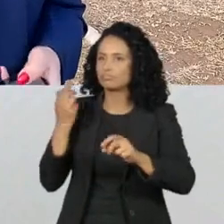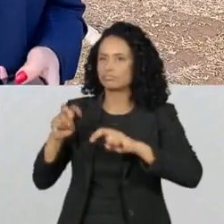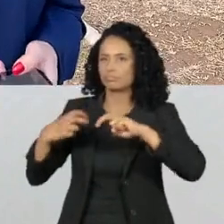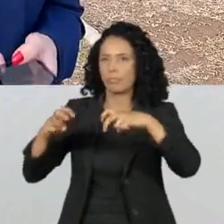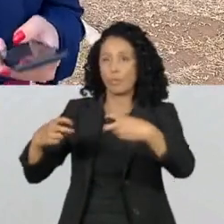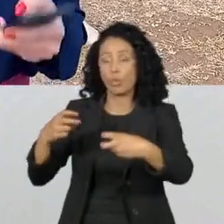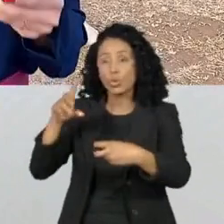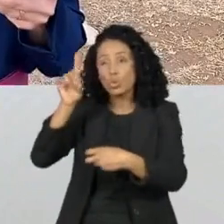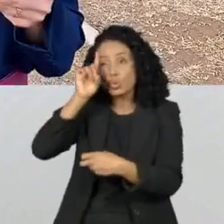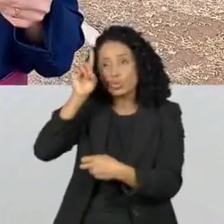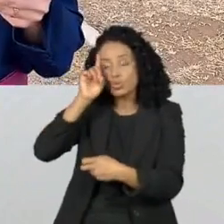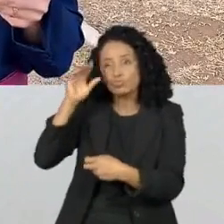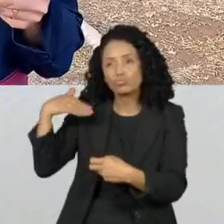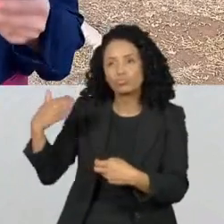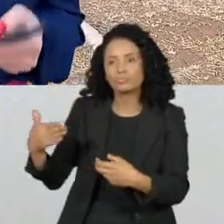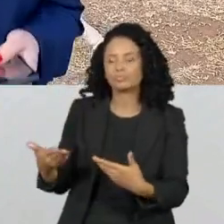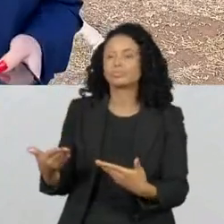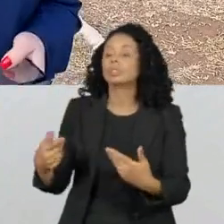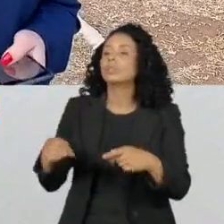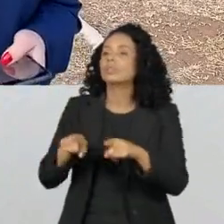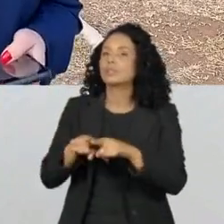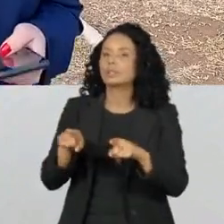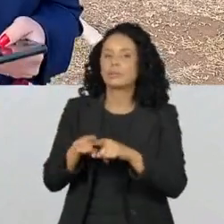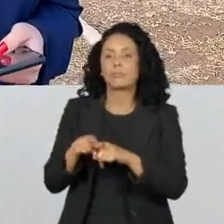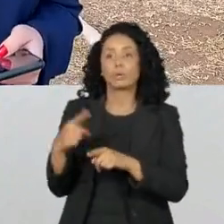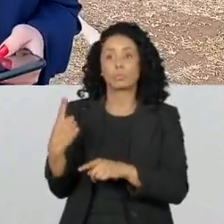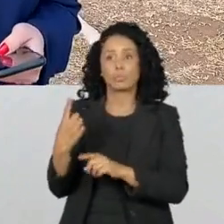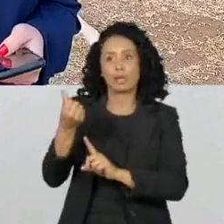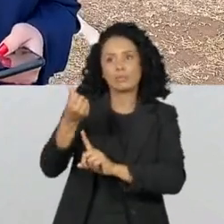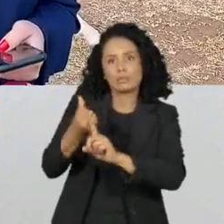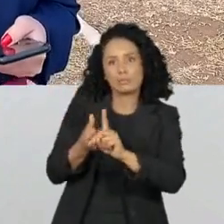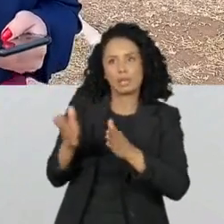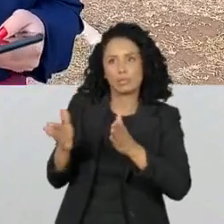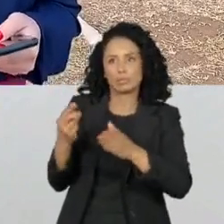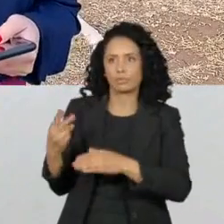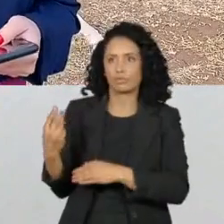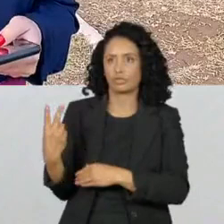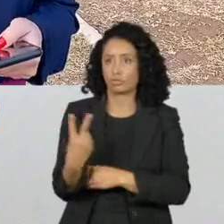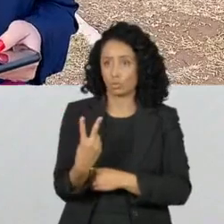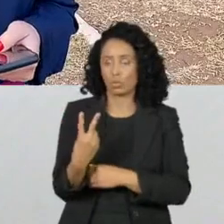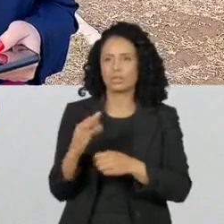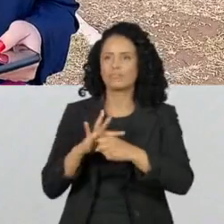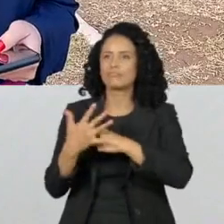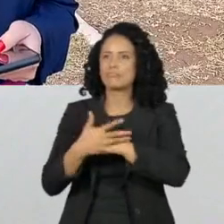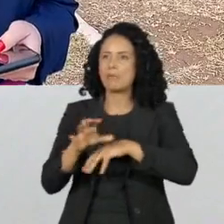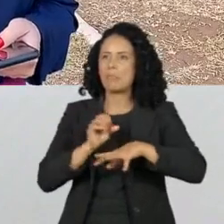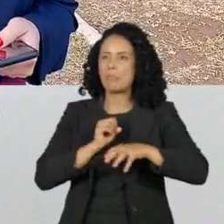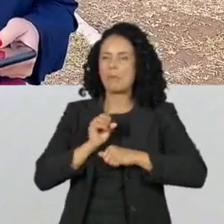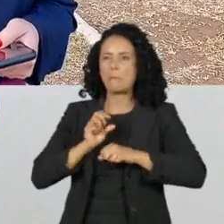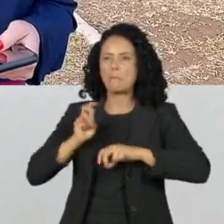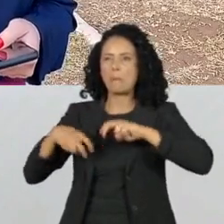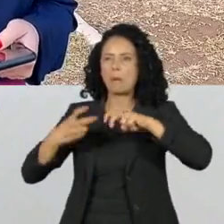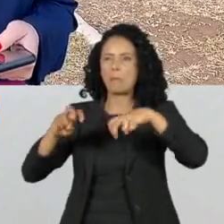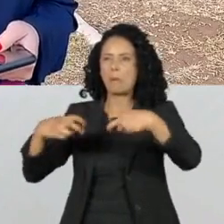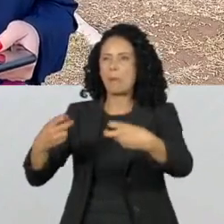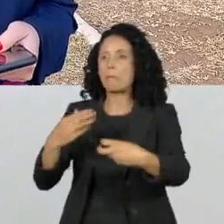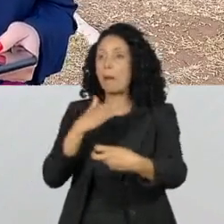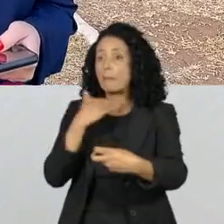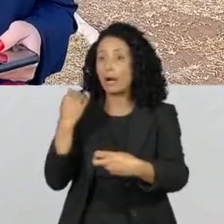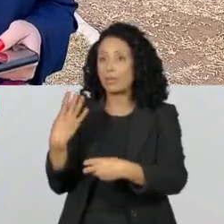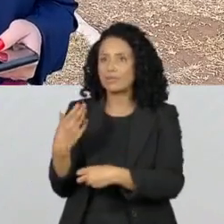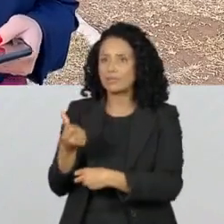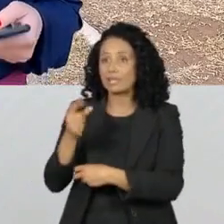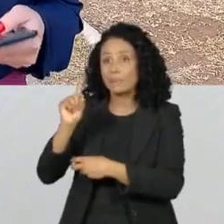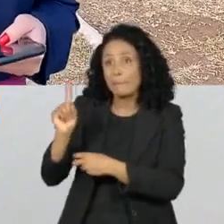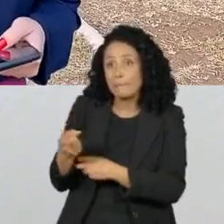primeiro semestre de 2022, a Covid foi a quarta causa de mortes aqui no Brasil, com 46